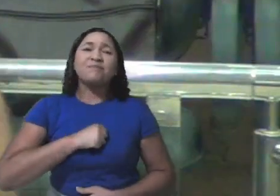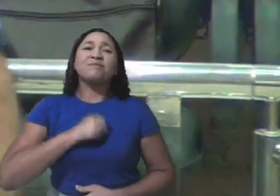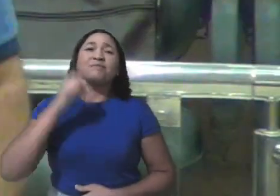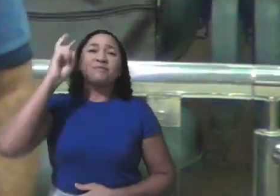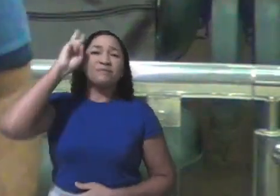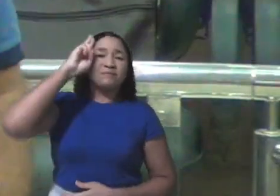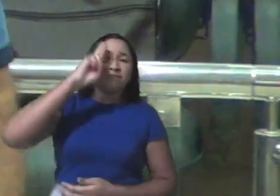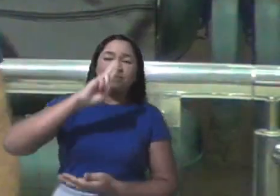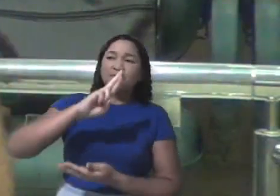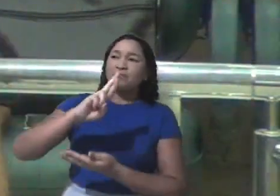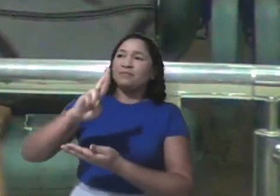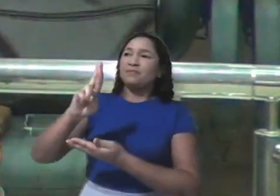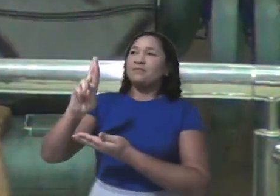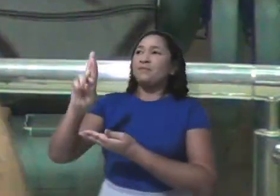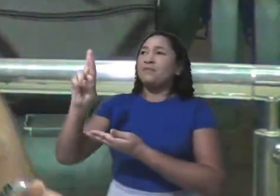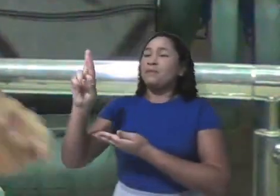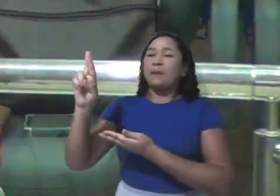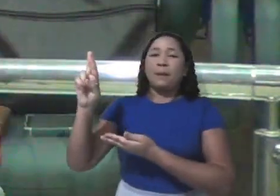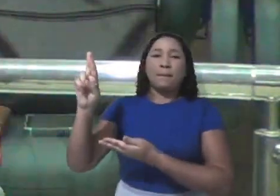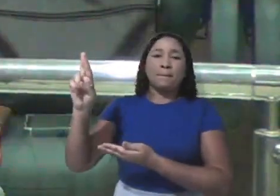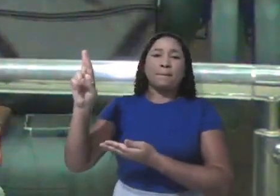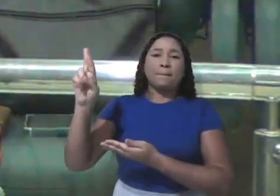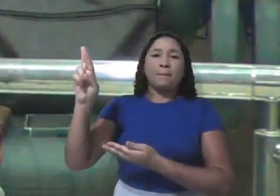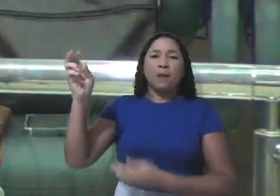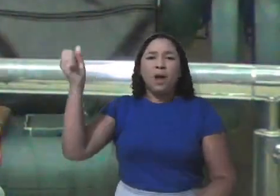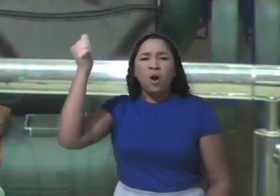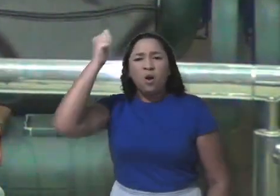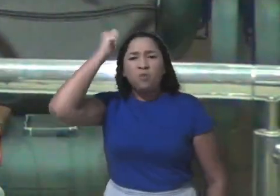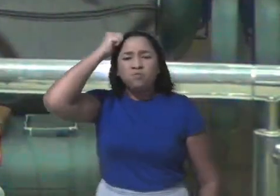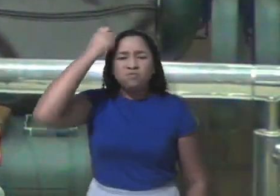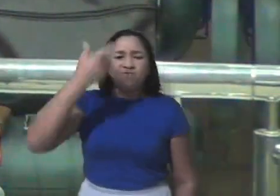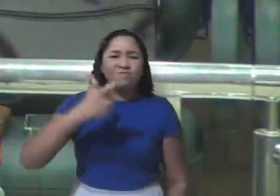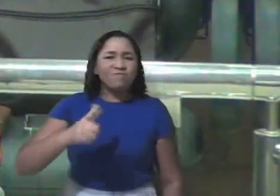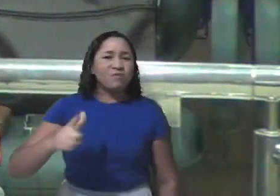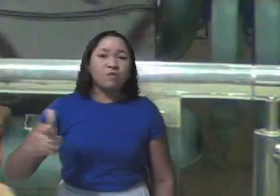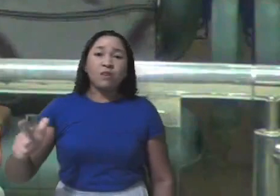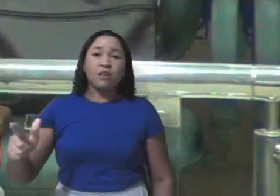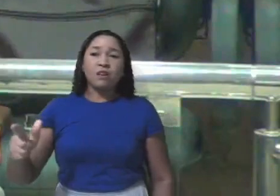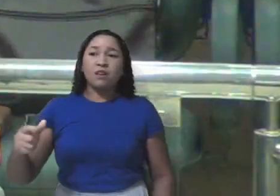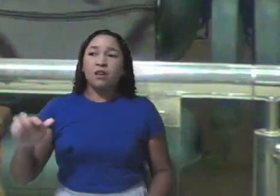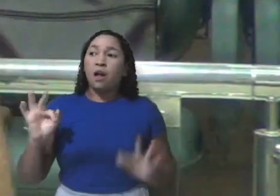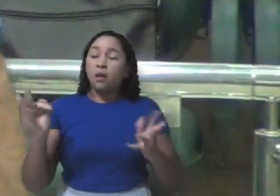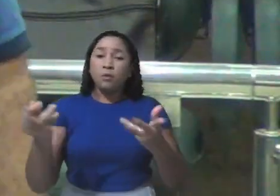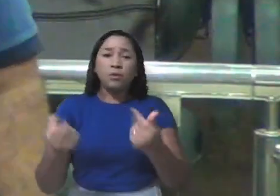Senhor. Nenhuma condenação há para aqueles que estão em Cristo, aleluia.